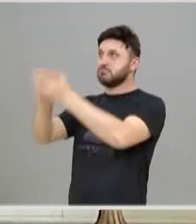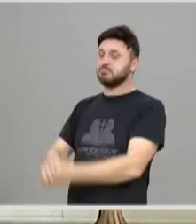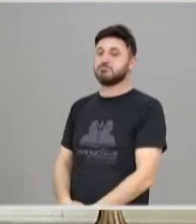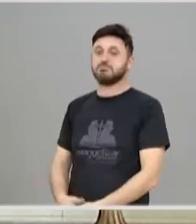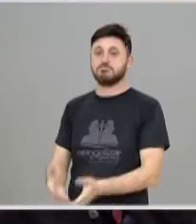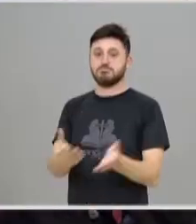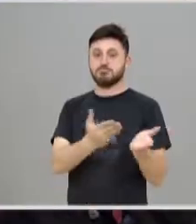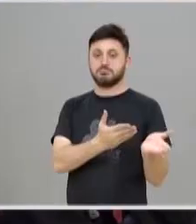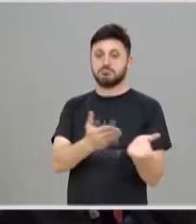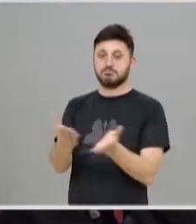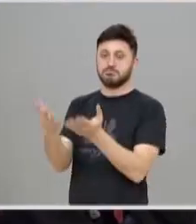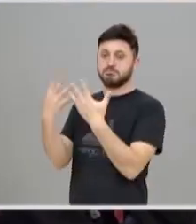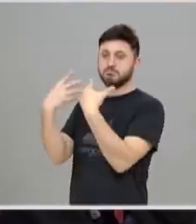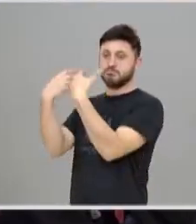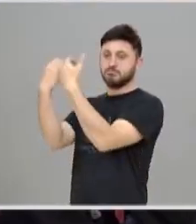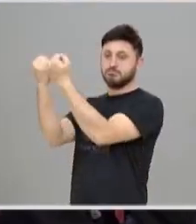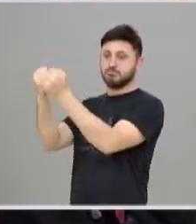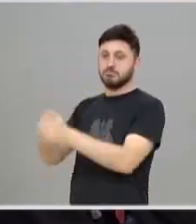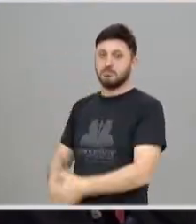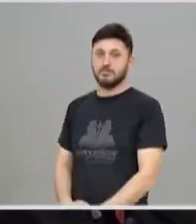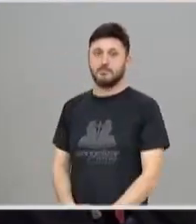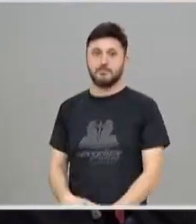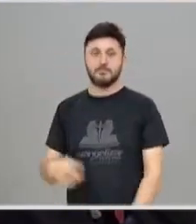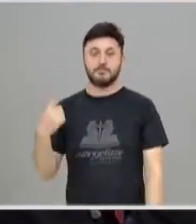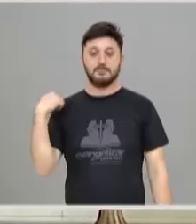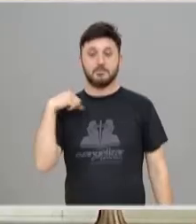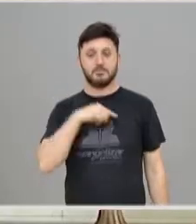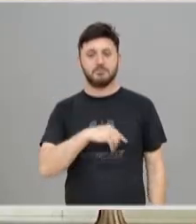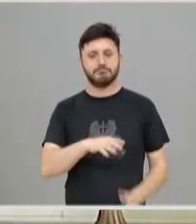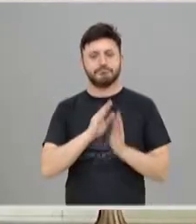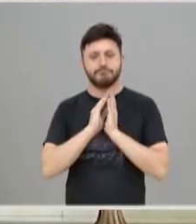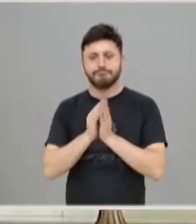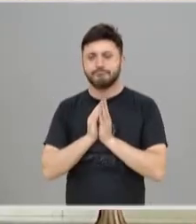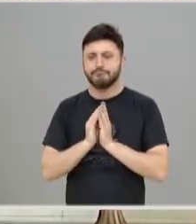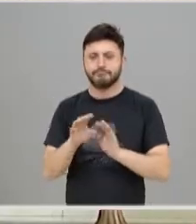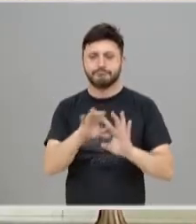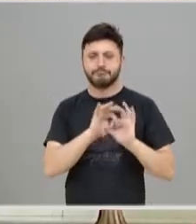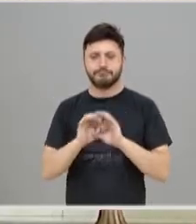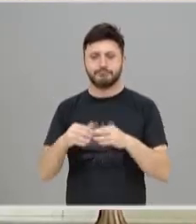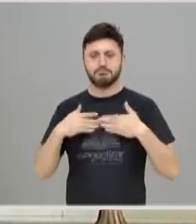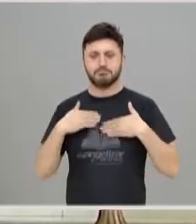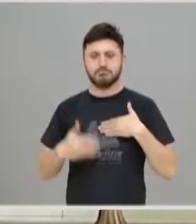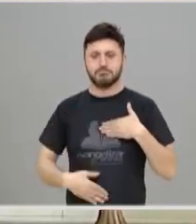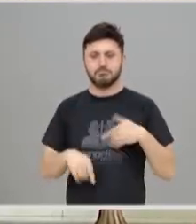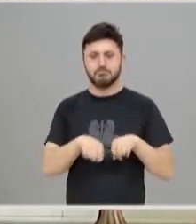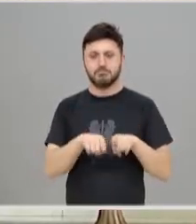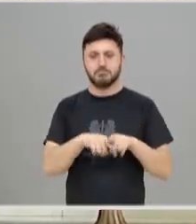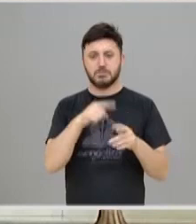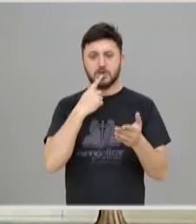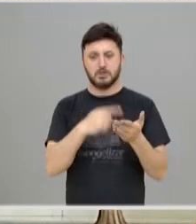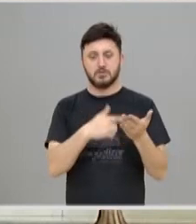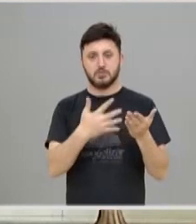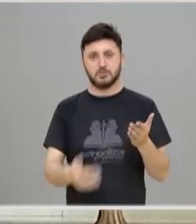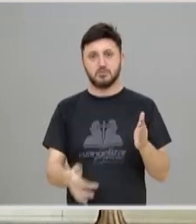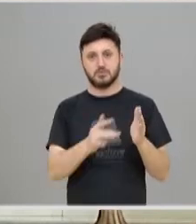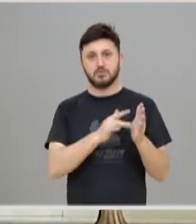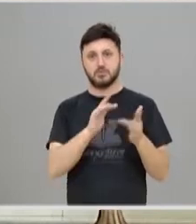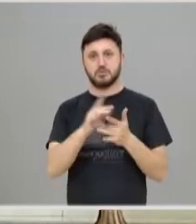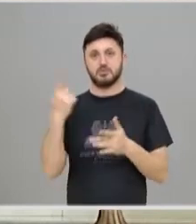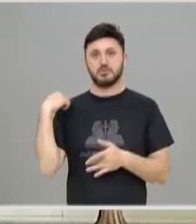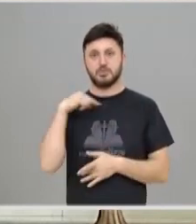vos servir. Recebei, ó Senhor, a nossa oferta. E nós vos suplicamos que, participando do corpo e o sangue de